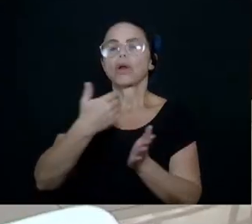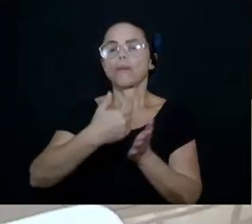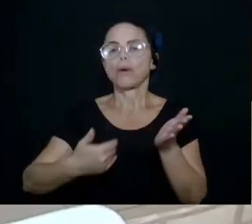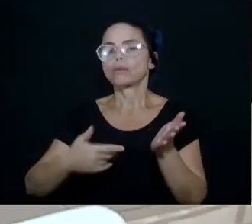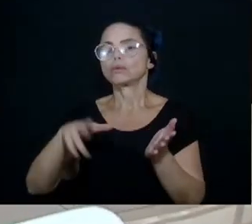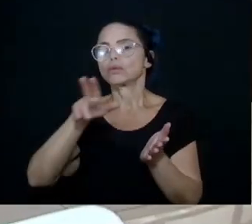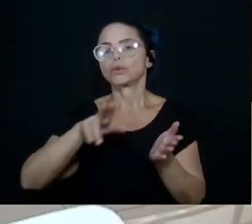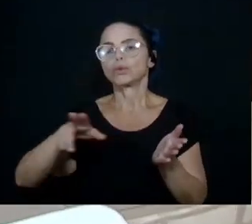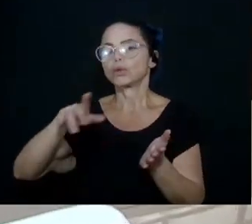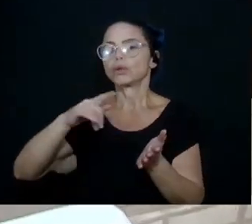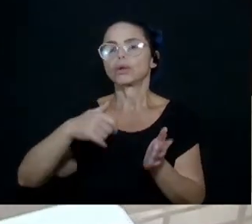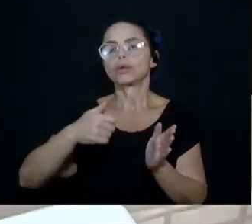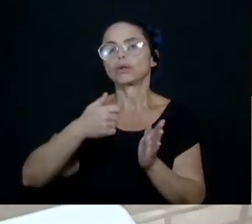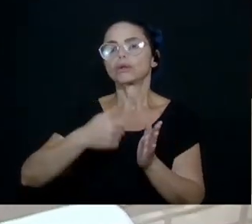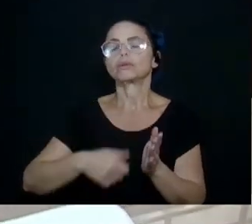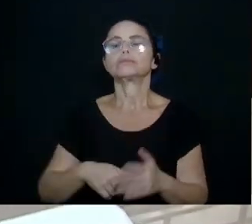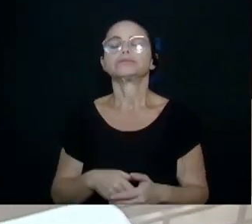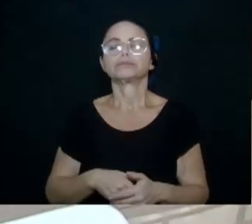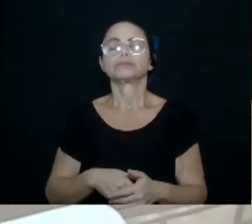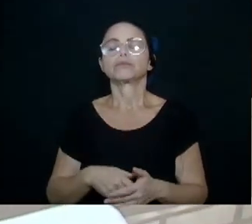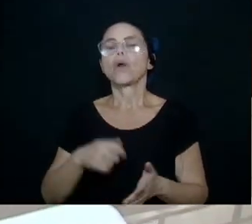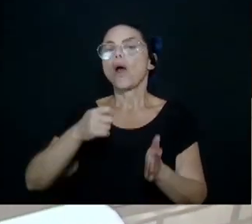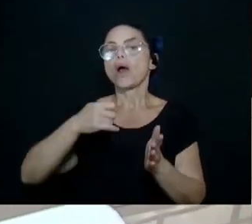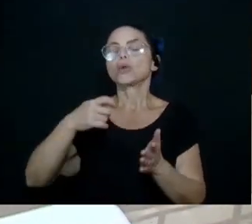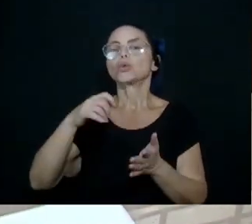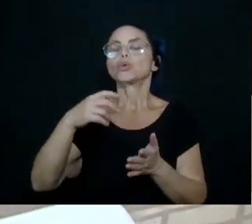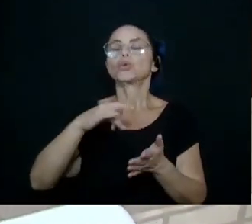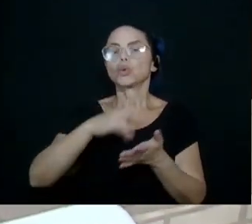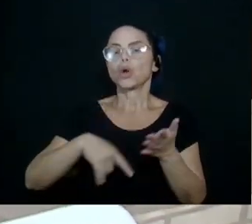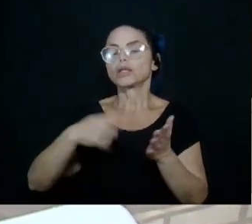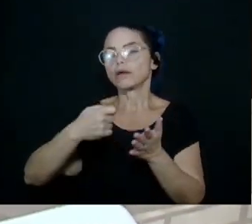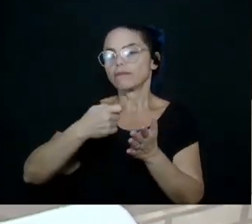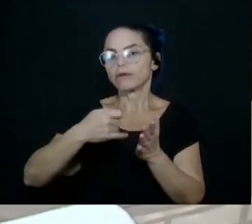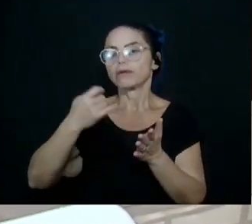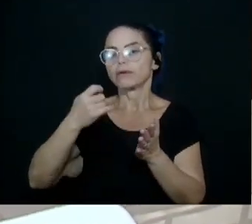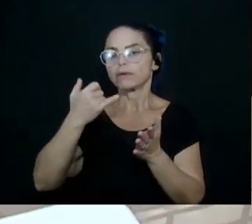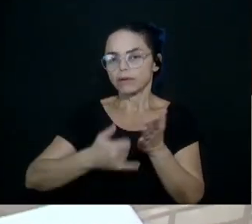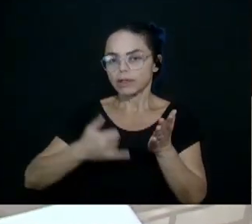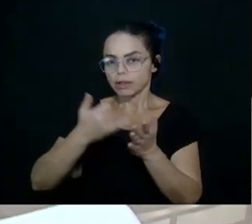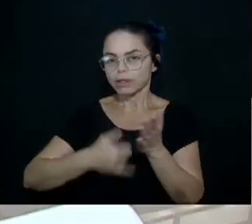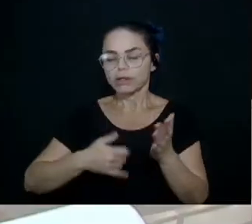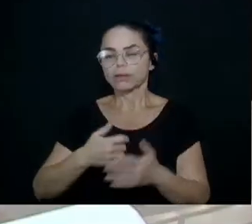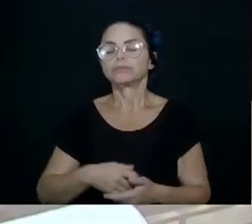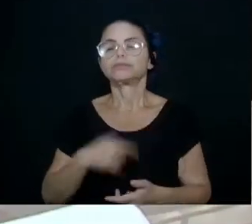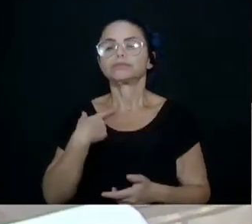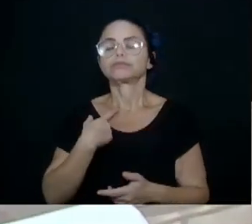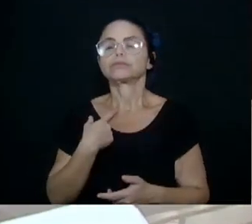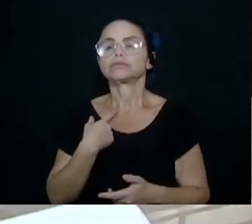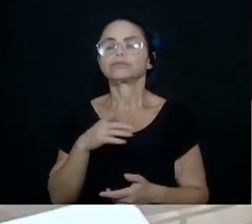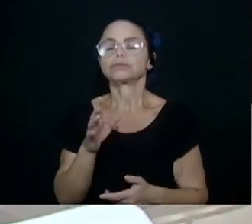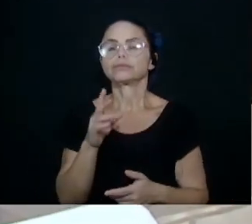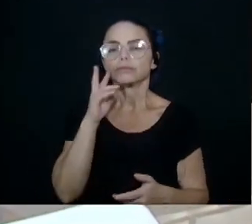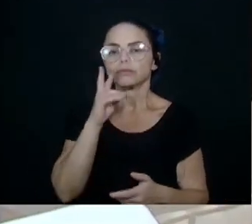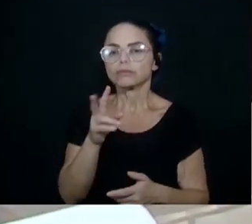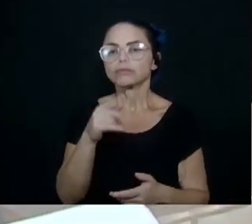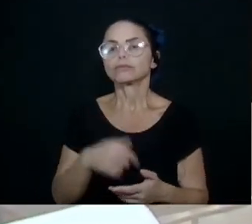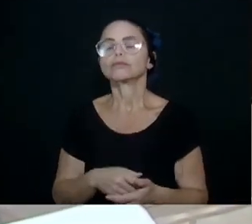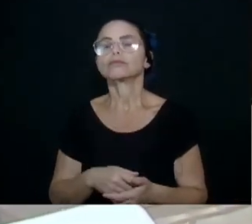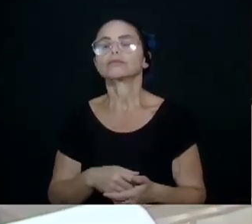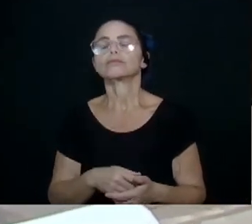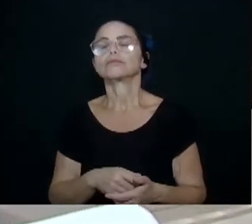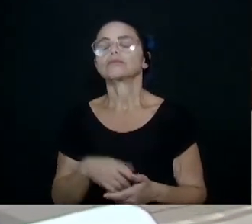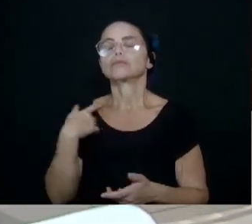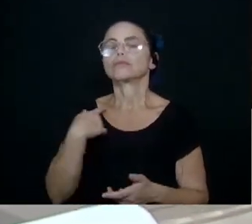do salão parceiro. Tiago, você falou que o negócio está formatado para escalar. E quem está olhando, e daqui a pouco todo mundo já viu algumas